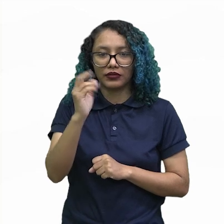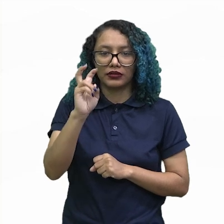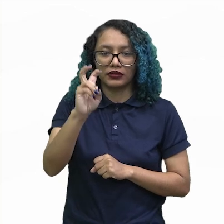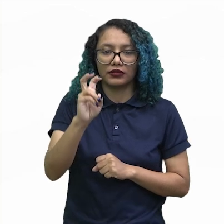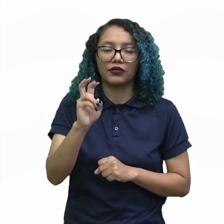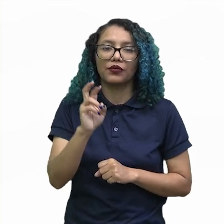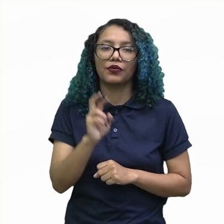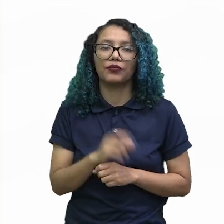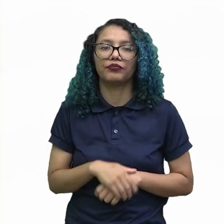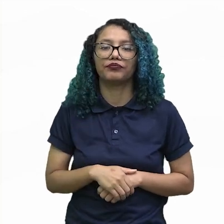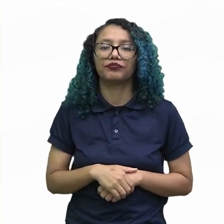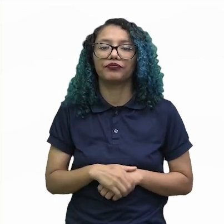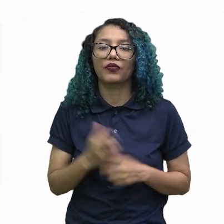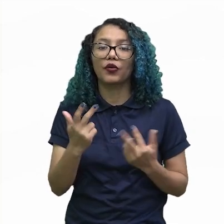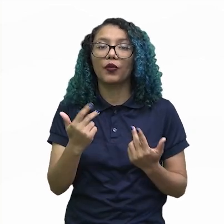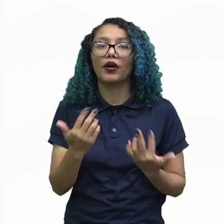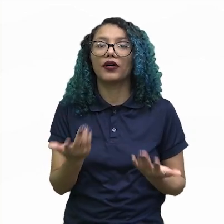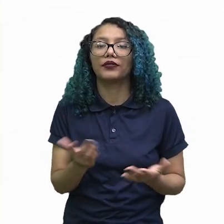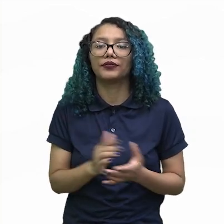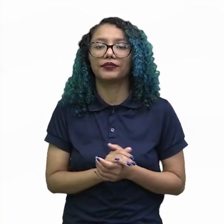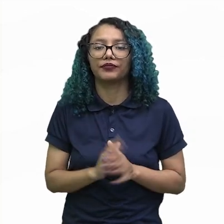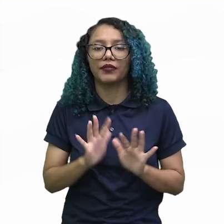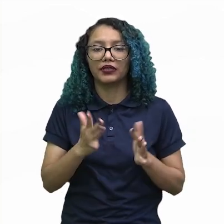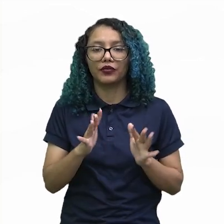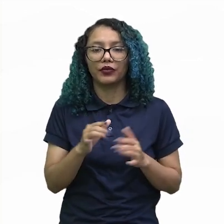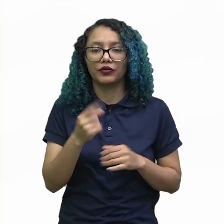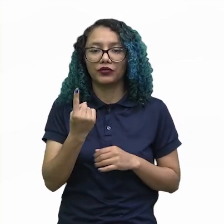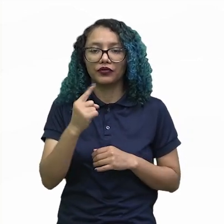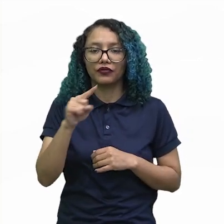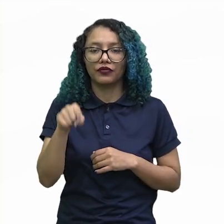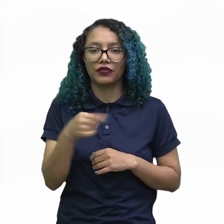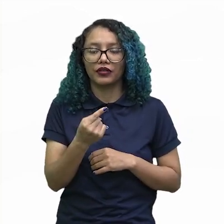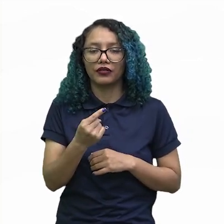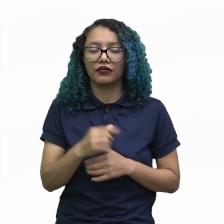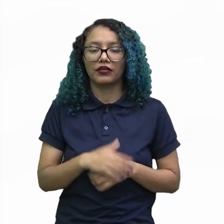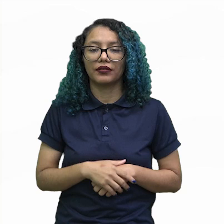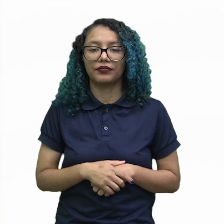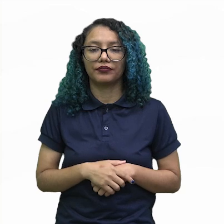a gente tem um valor aproximado de